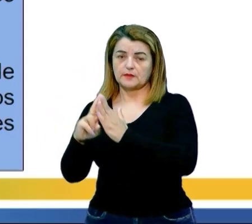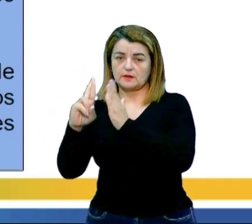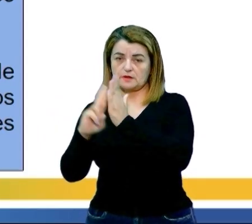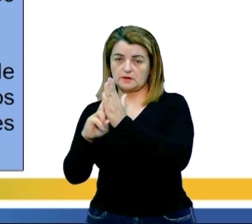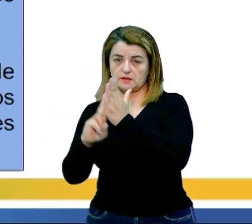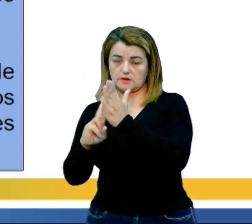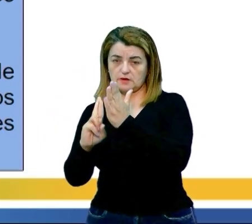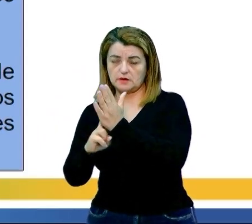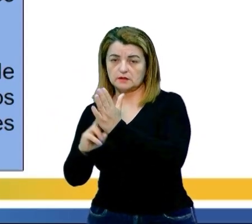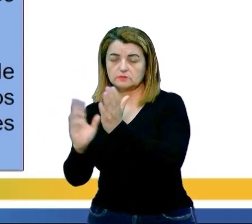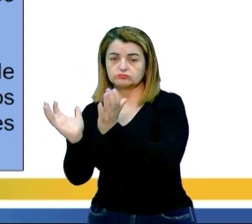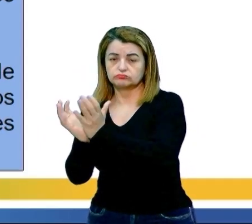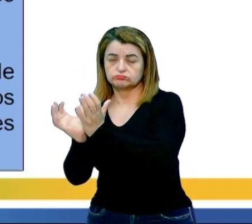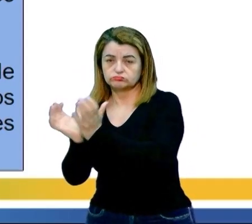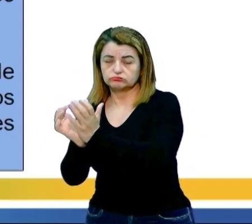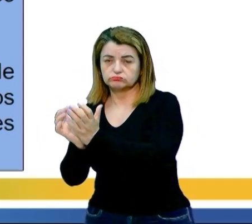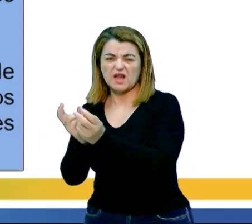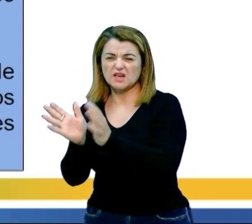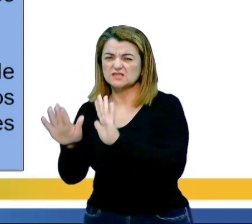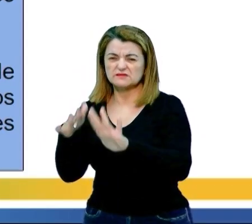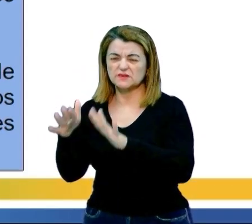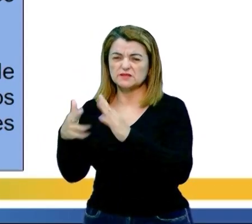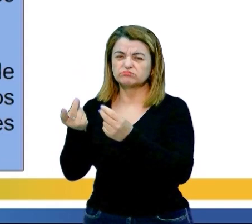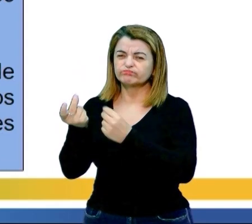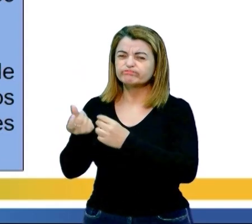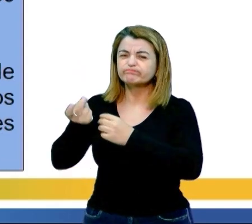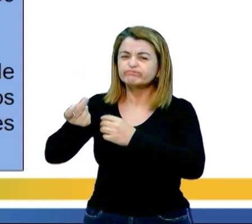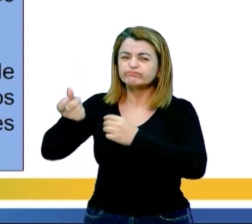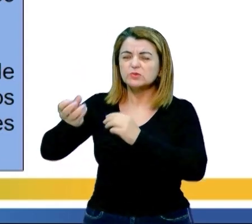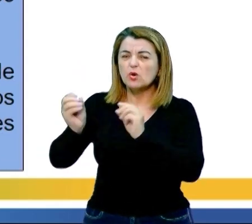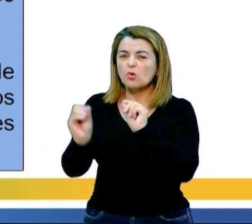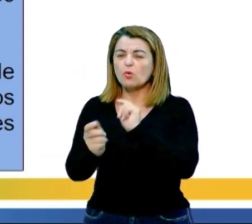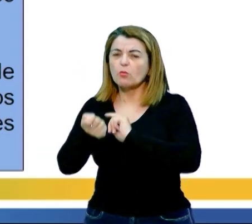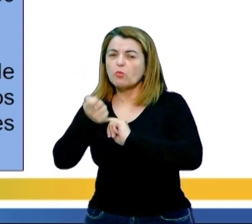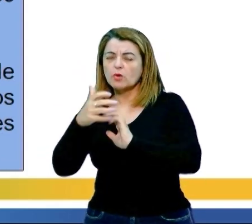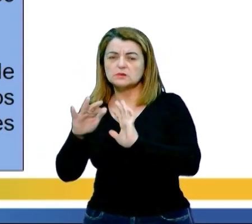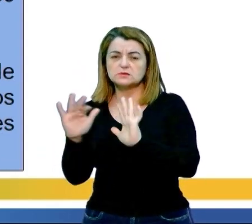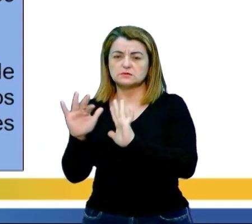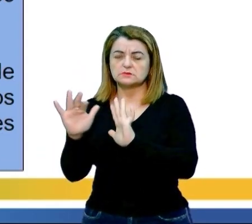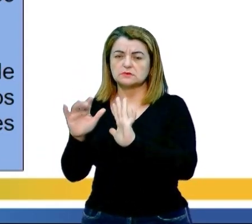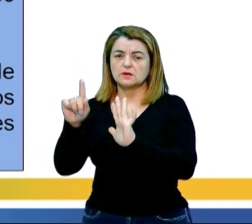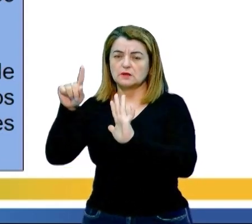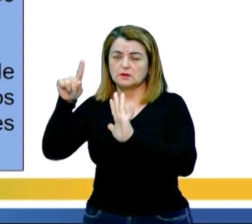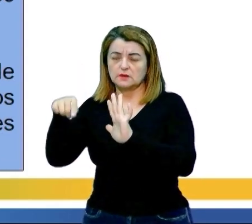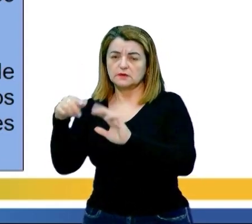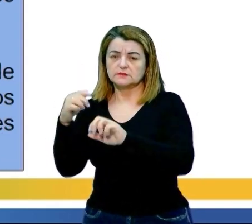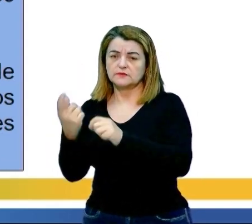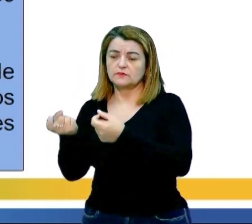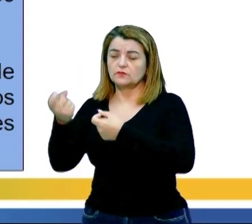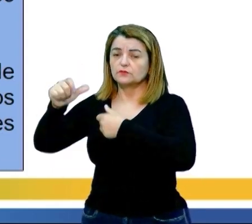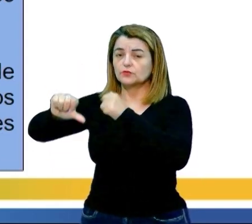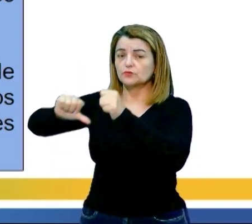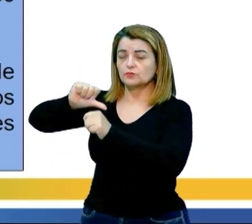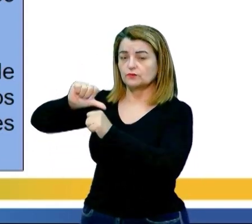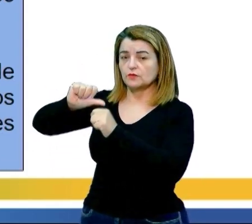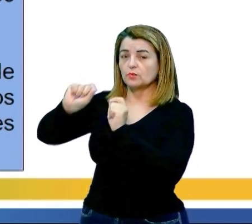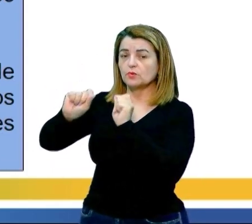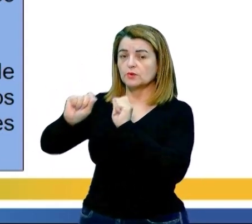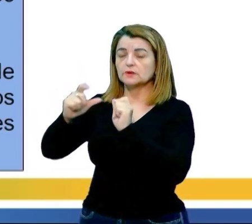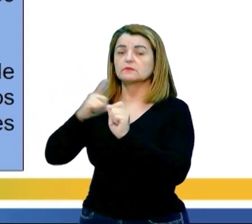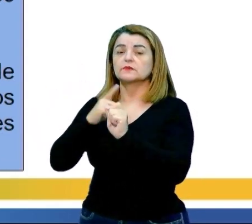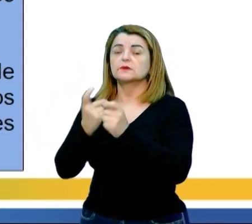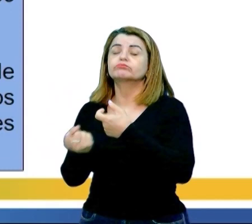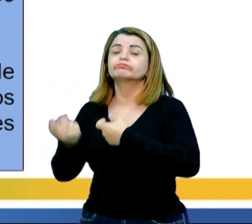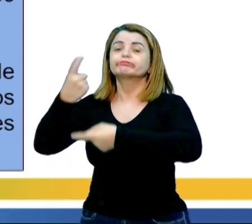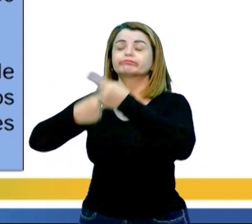valer para um tempo, às vezes para muito tempo, às vezes para menos tempo, acaba de certo modo virando alguma coisa natural. A coisa passa a ser